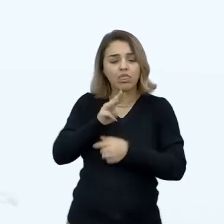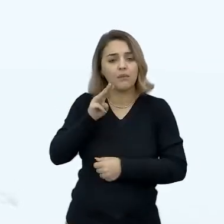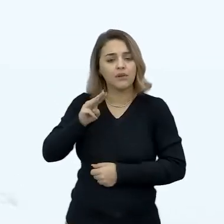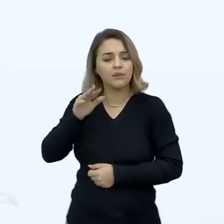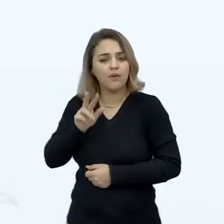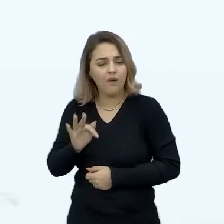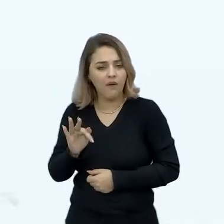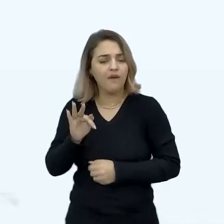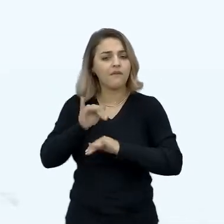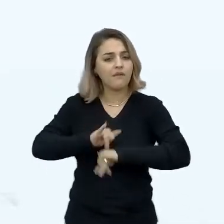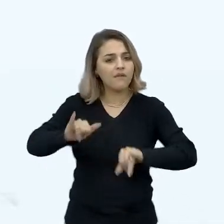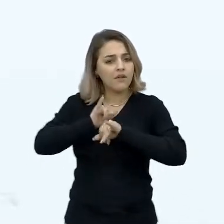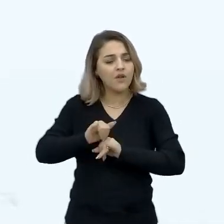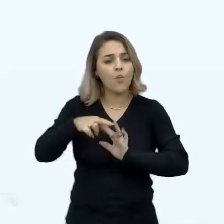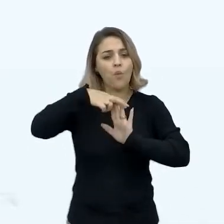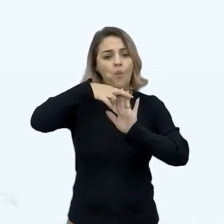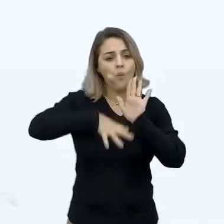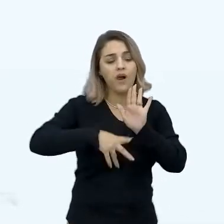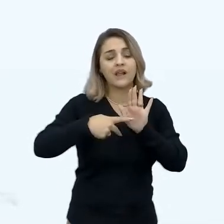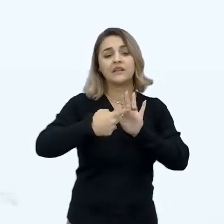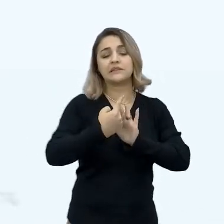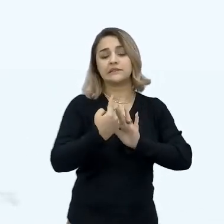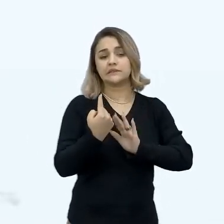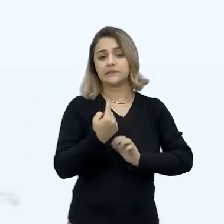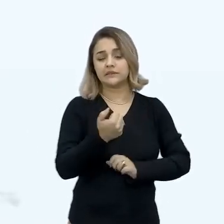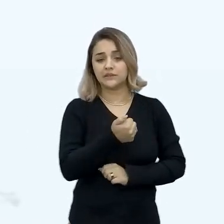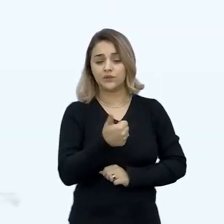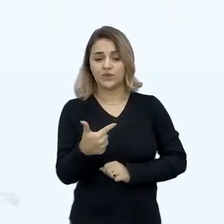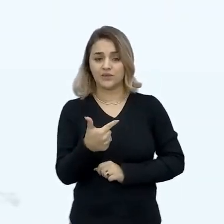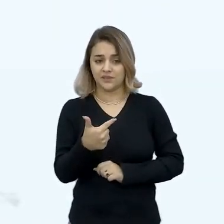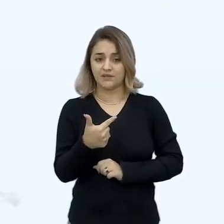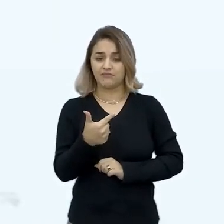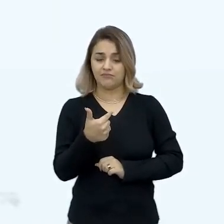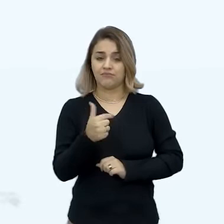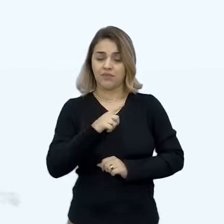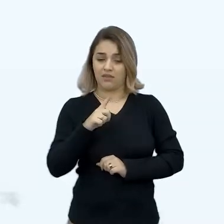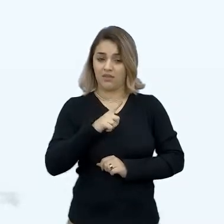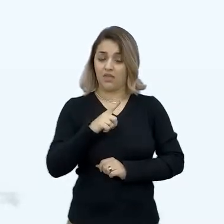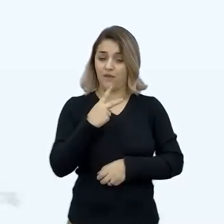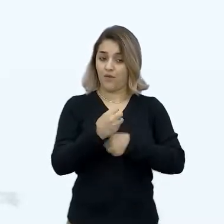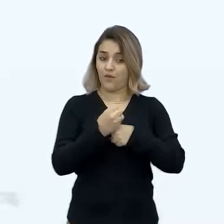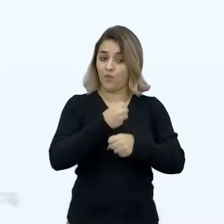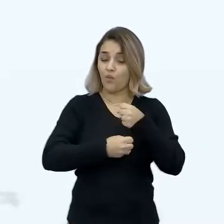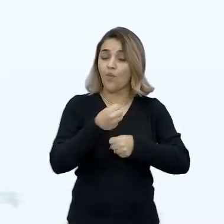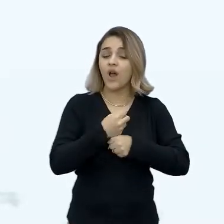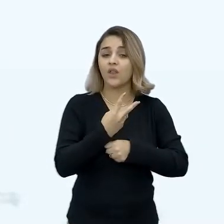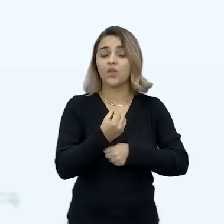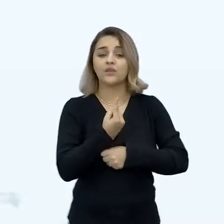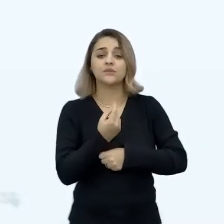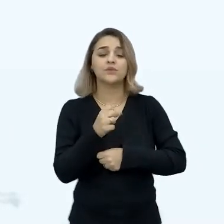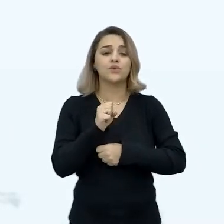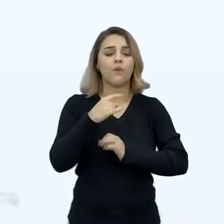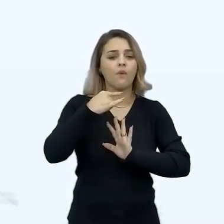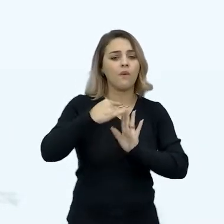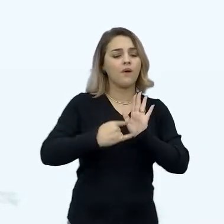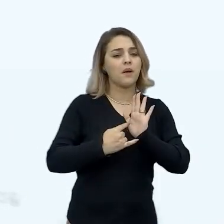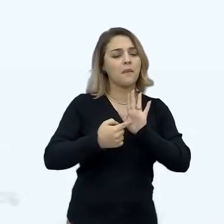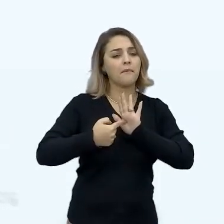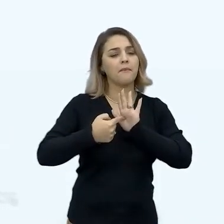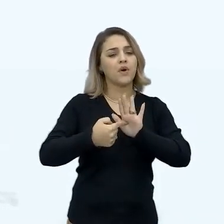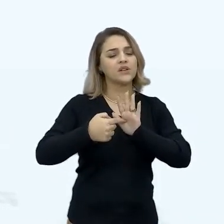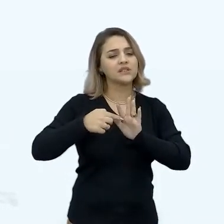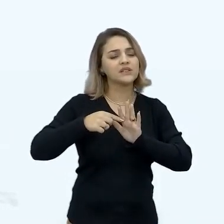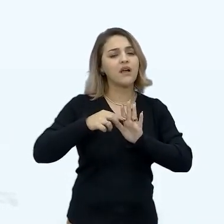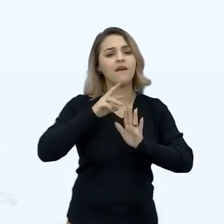o 12º relatório Planeta Vivo, versão 2018. O documento traz os resultados do monitoramento da biodiversidade